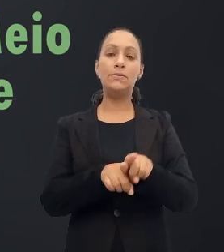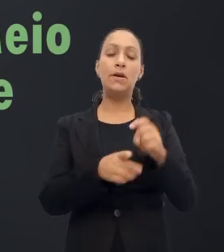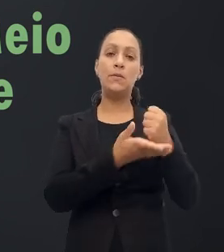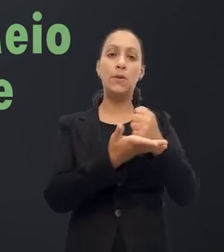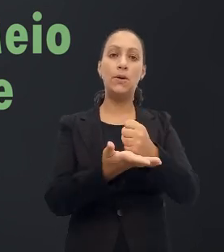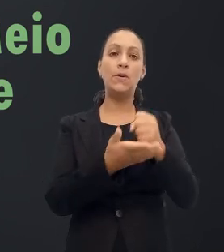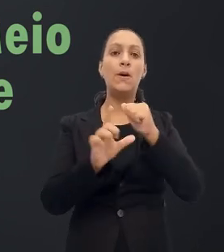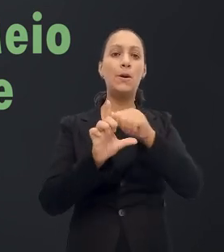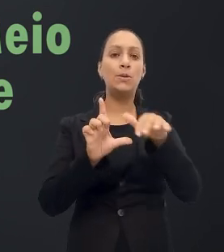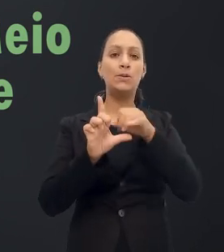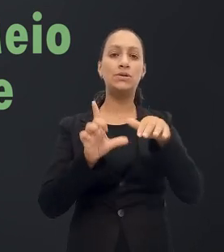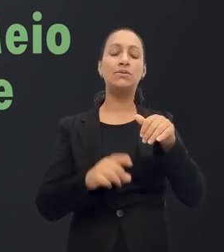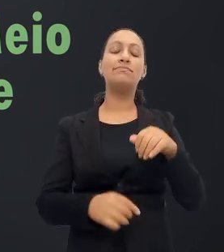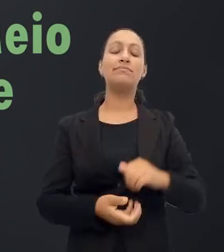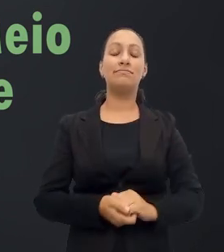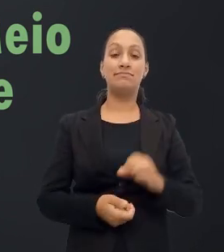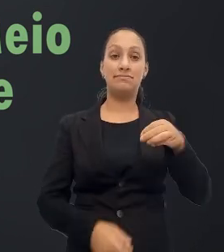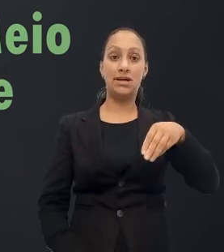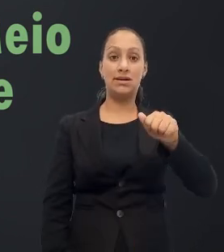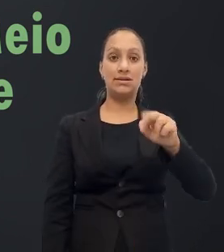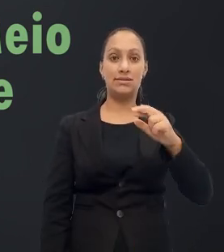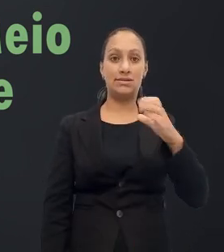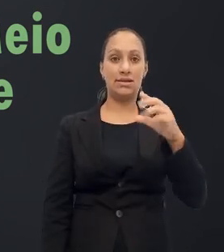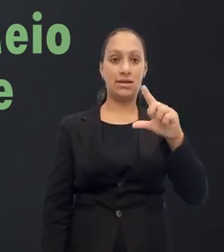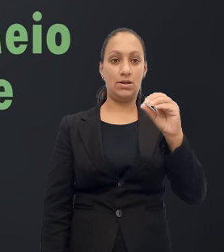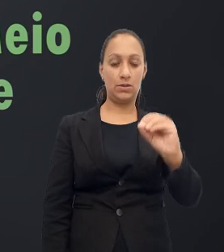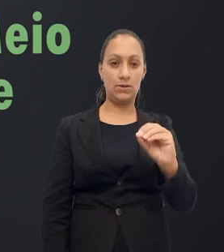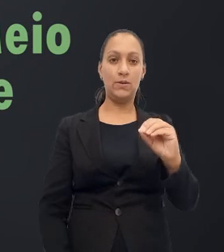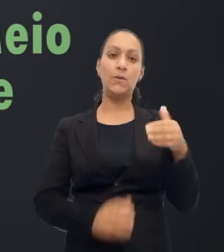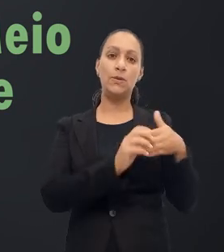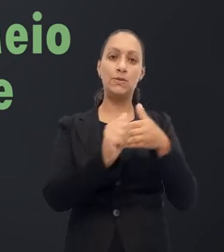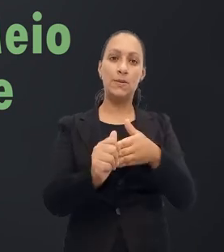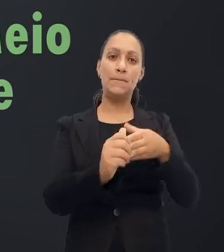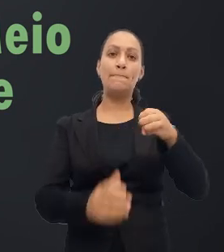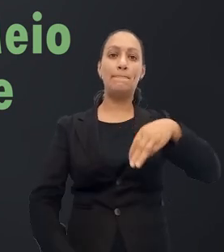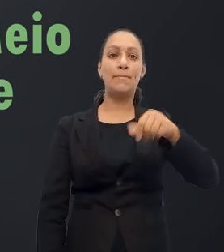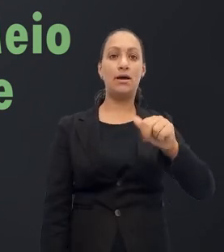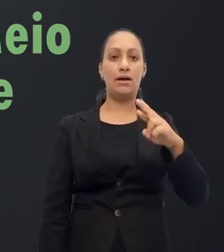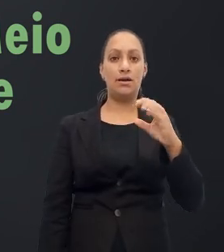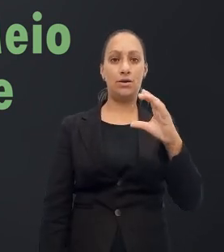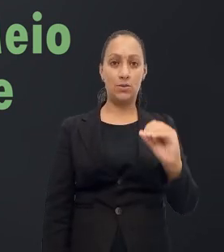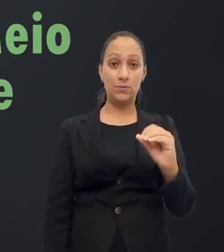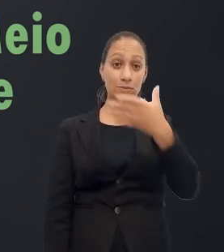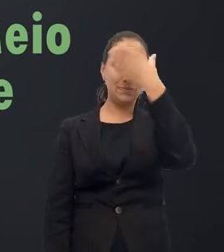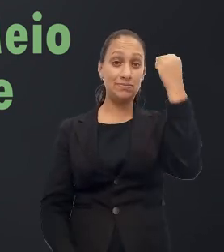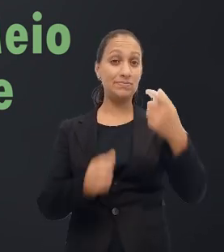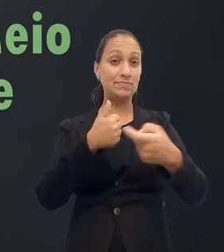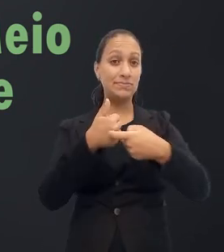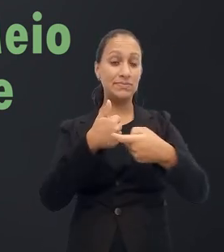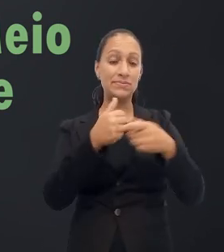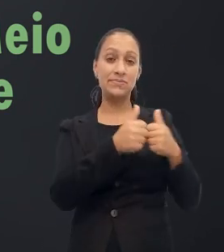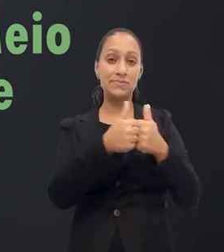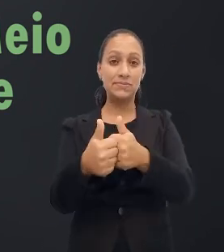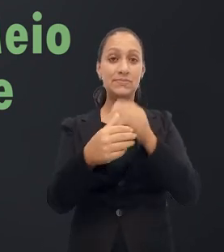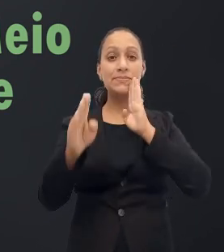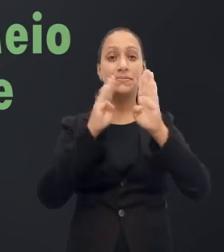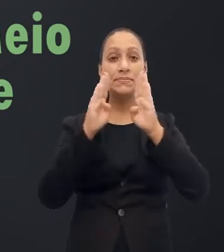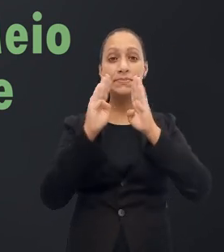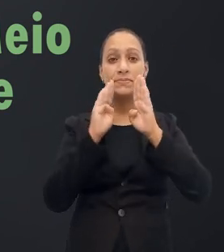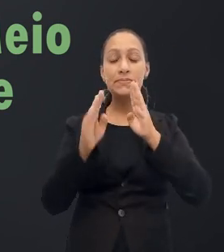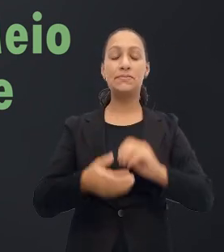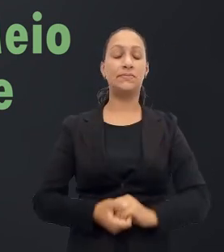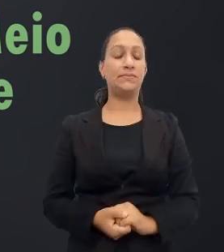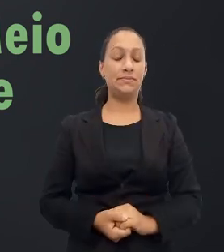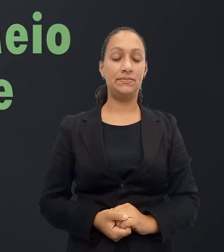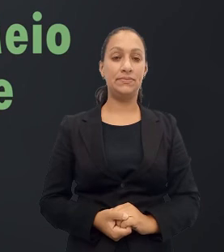Marcelo Dornelles. E a orientação é do professor Marcos Santuário. Não esquece de nos curtir e nos acompanhar em